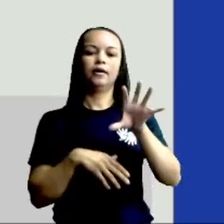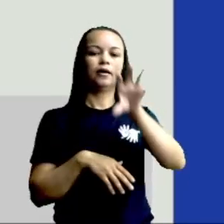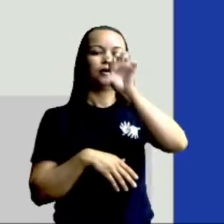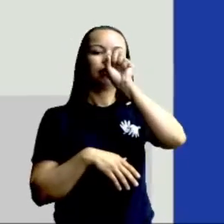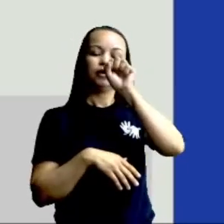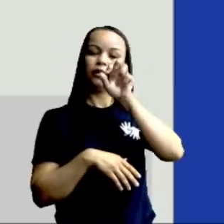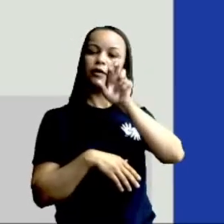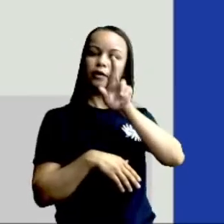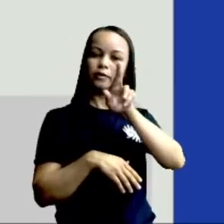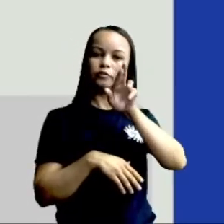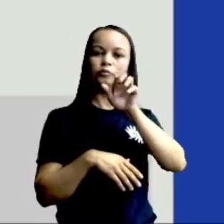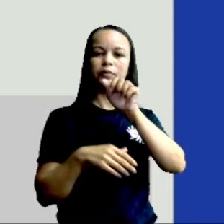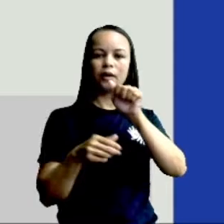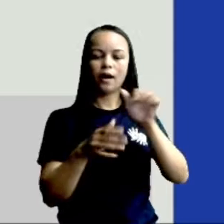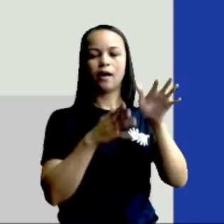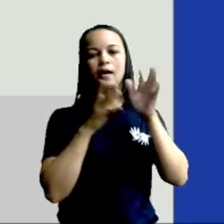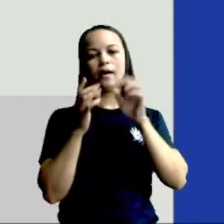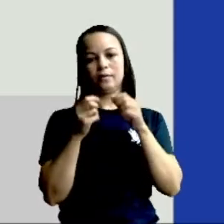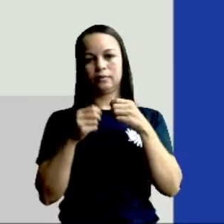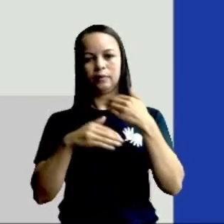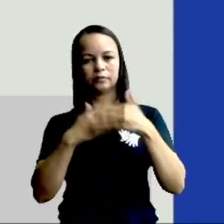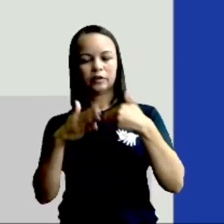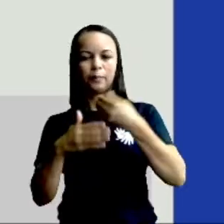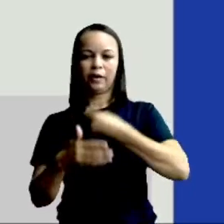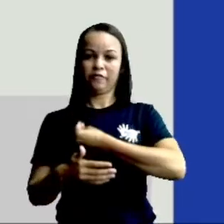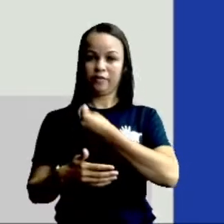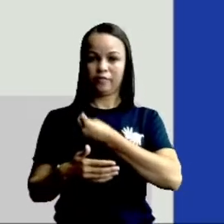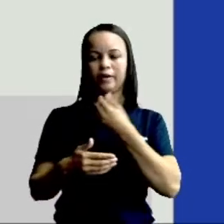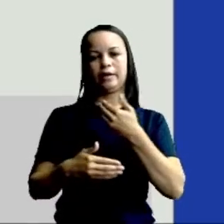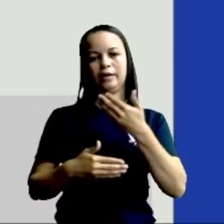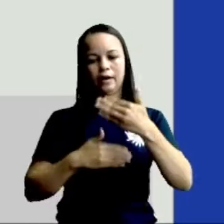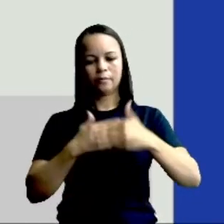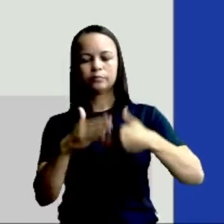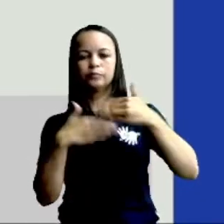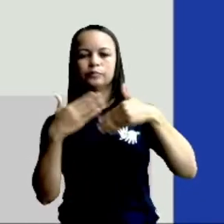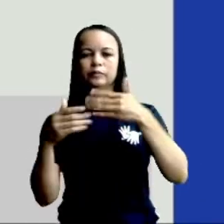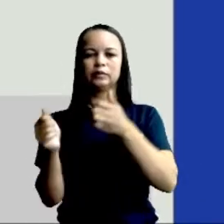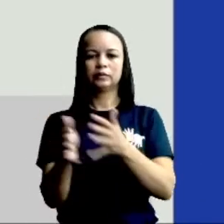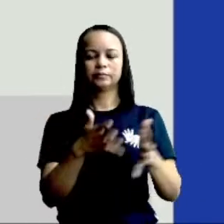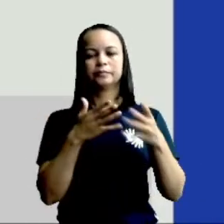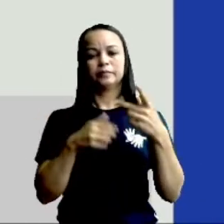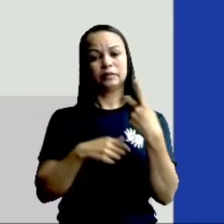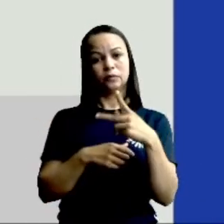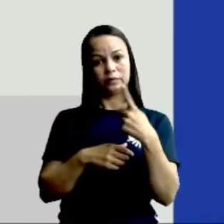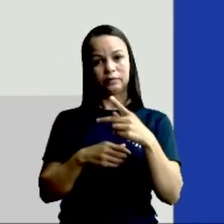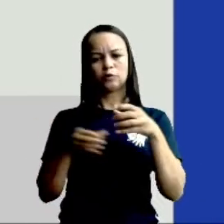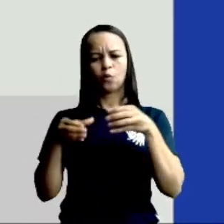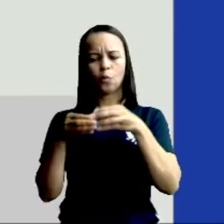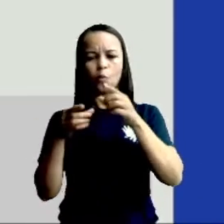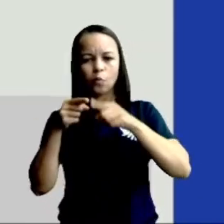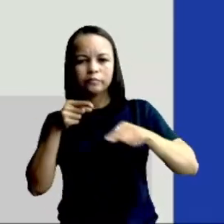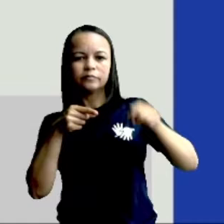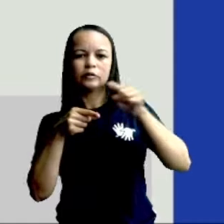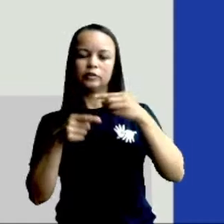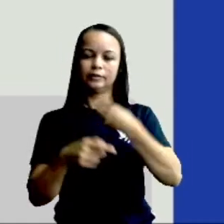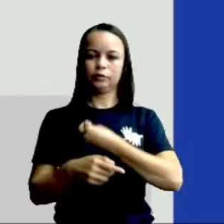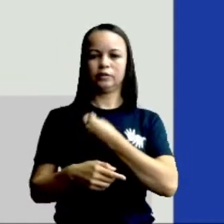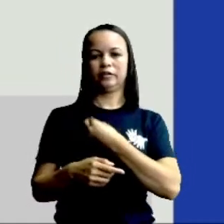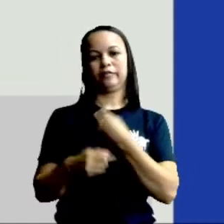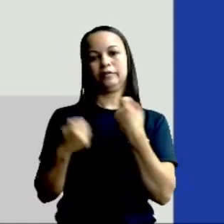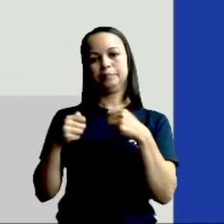para sobreviver, se reproduzir. Tá? E o ciclo da vida é uma dessas necessidades, é